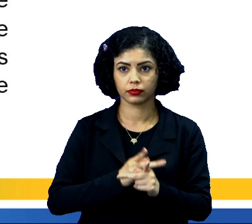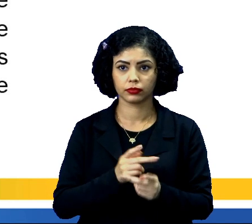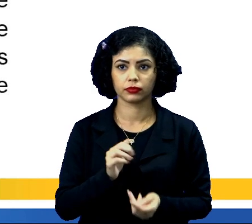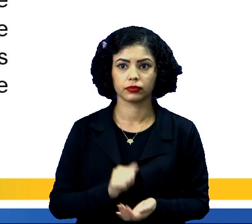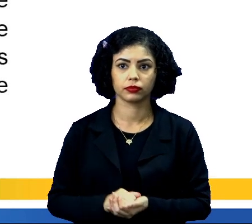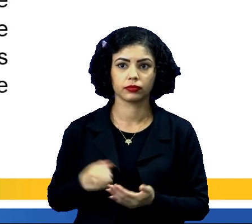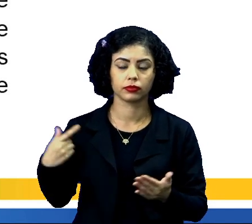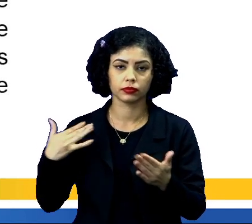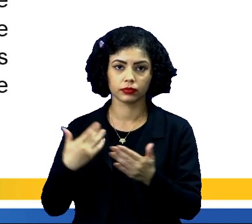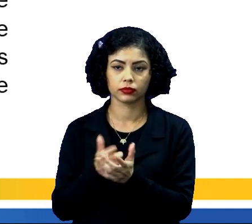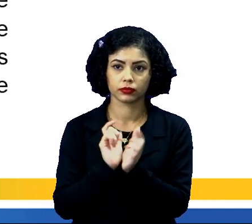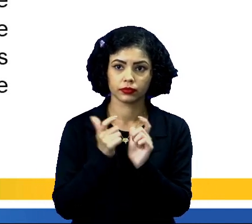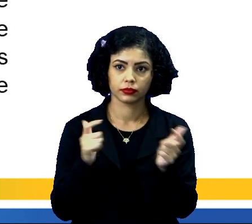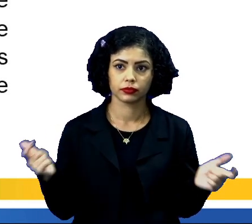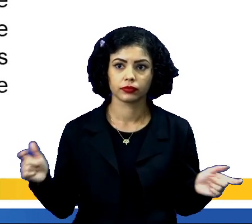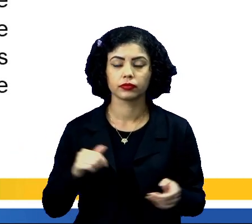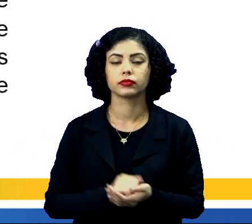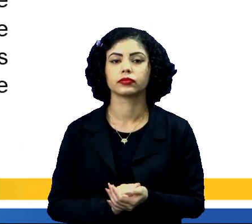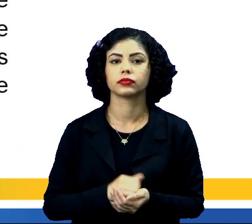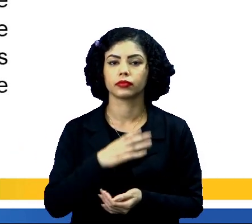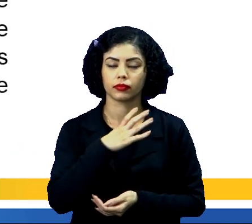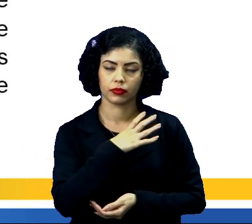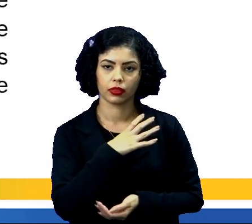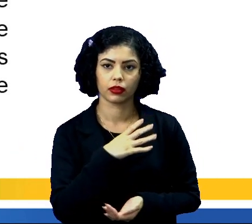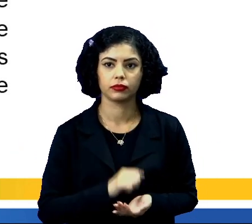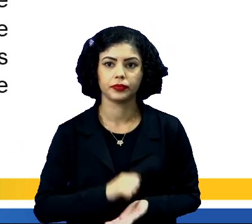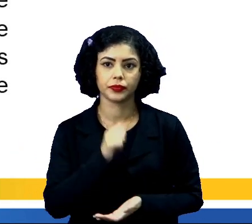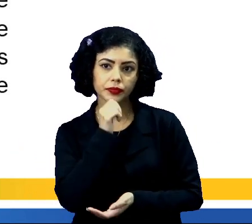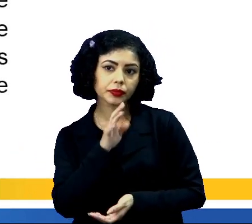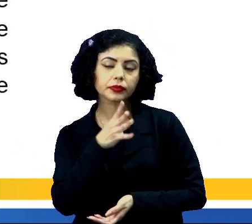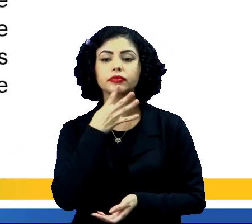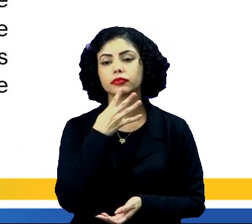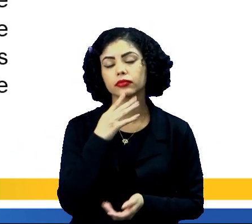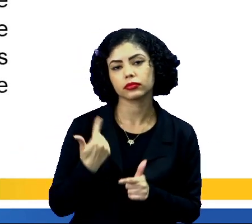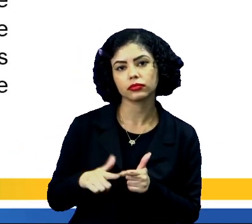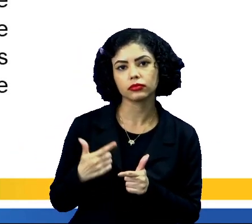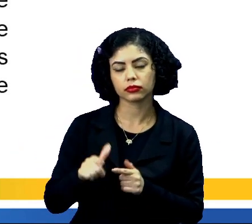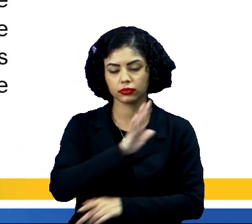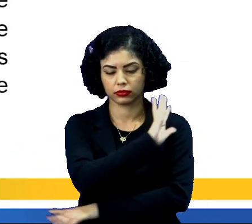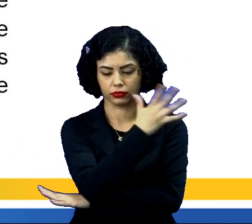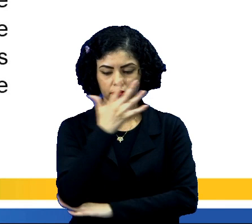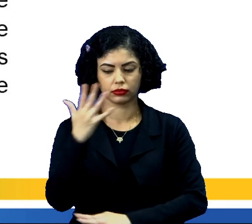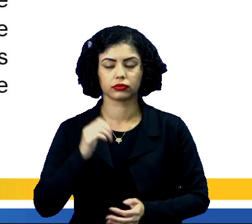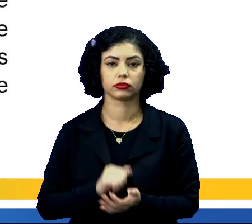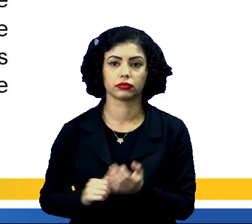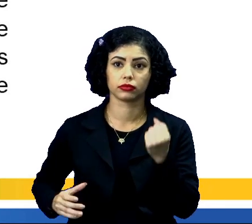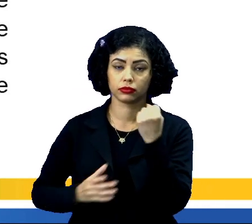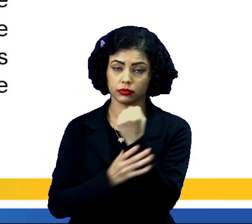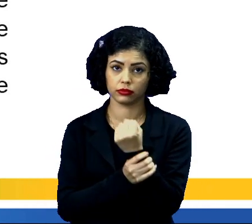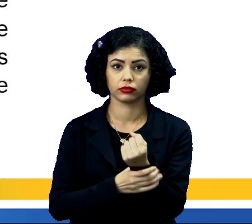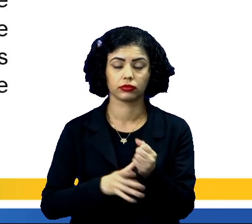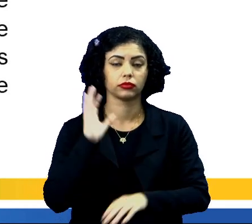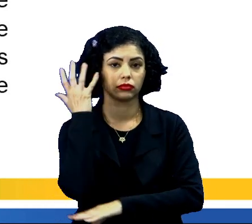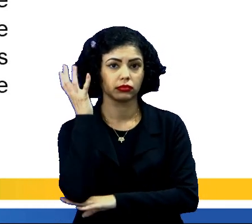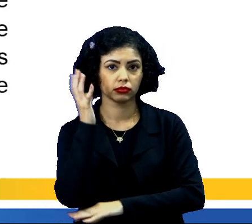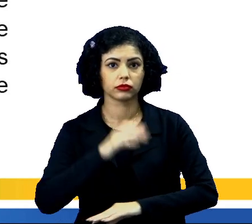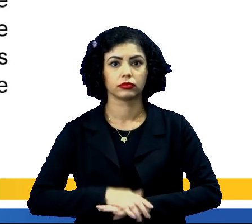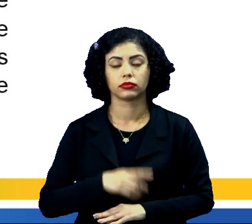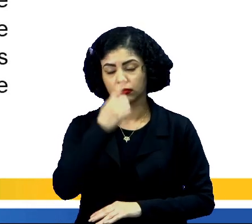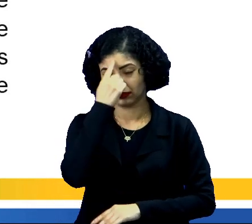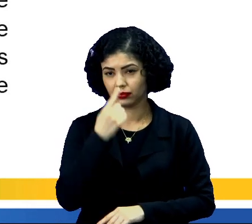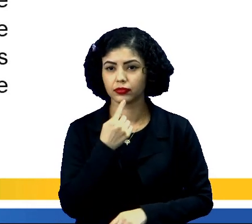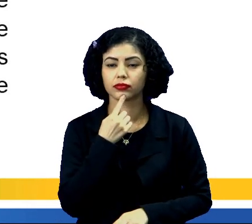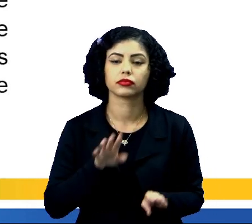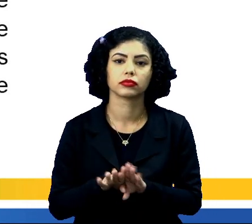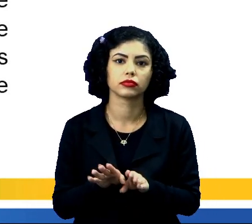para antecipar o crescimento urbano, além de conhecer os problemas ambientais e na proteção de floresta. As imagens